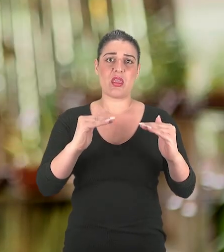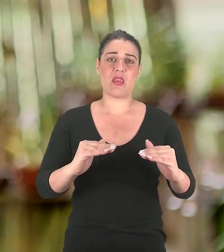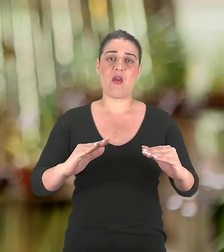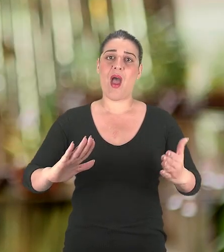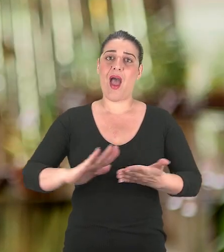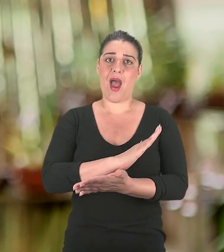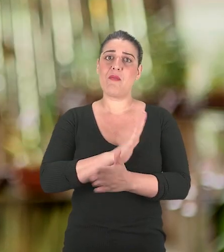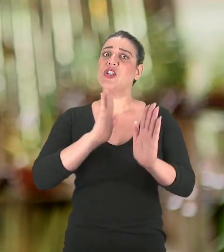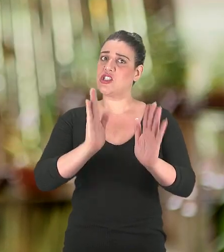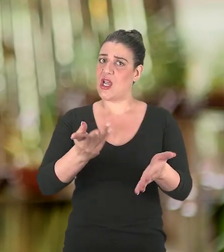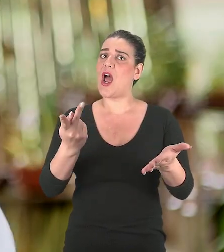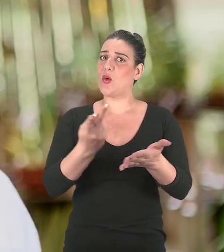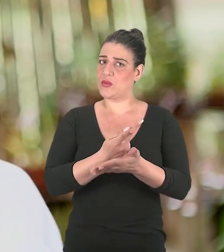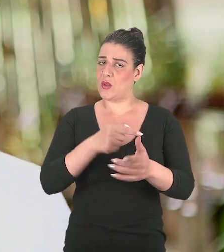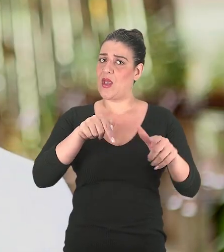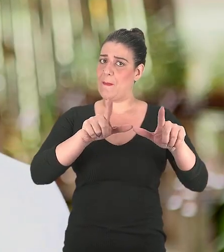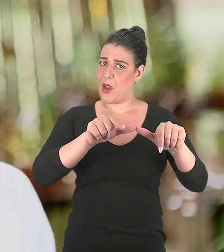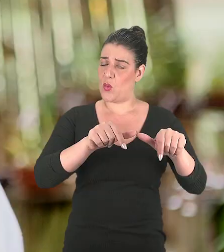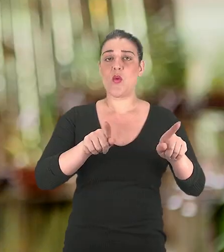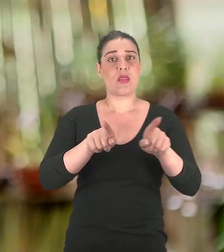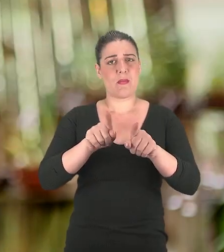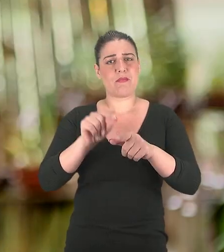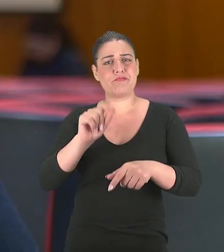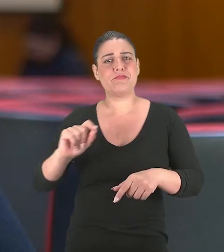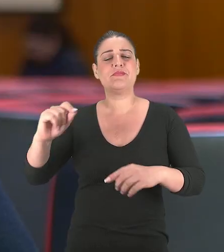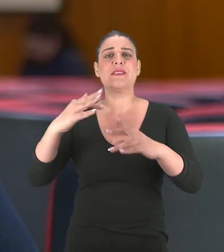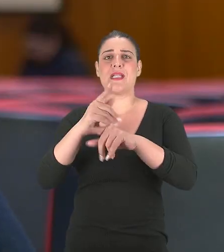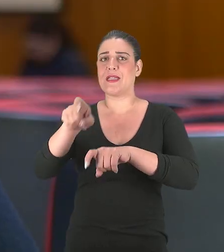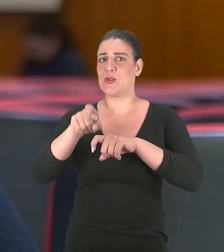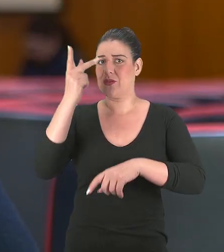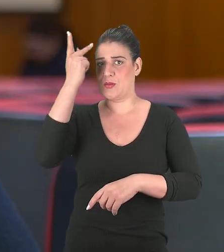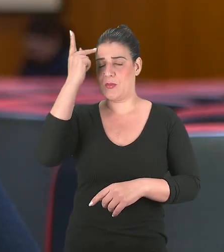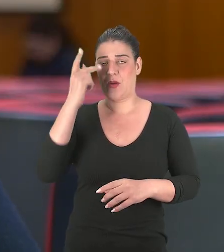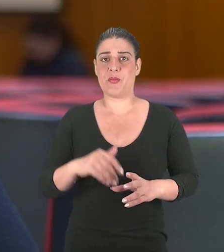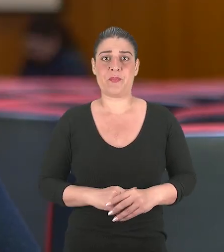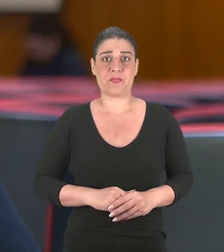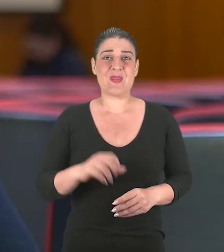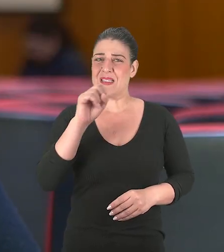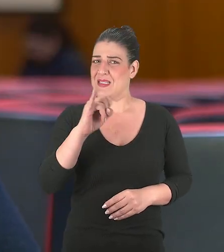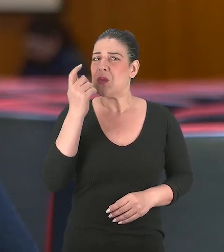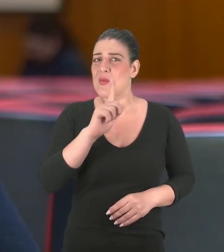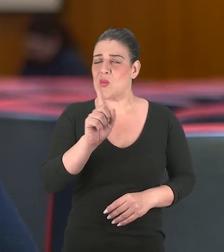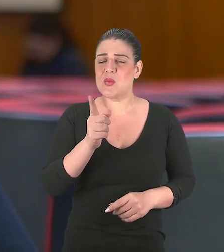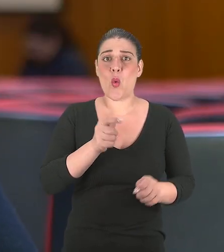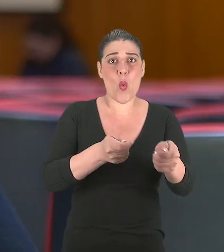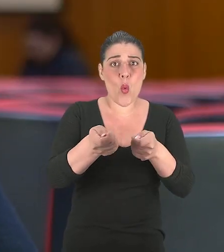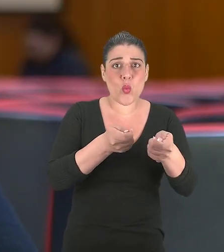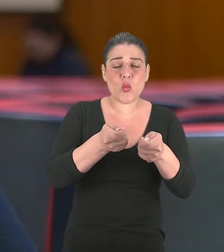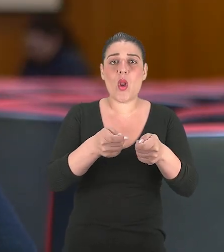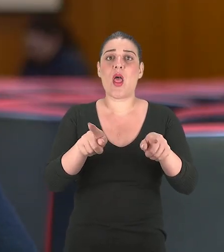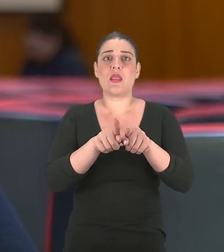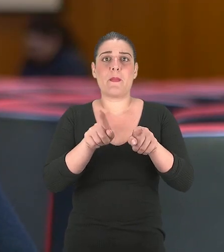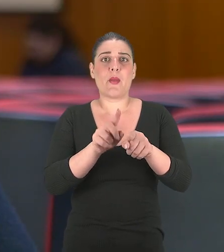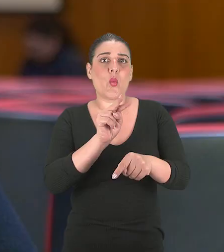o que já aconteceu em Bauru e em outras cidades do interior do estado de São Paulo. Se a gente não conseguir controlar, não conseguir cuidar desses